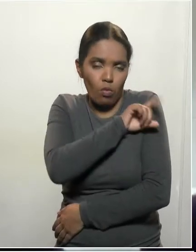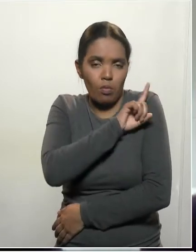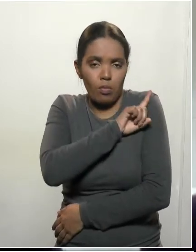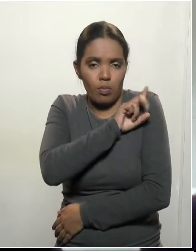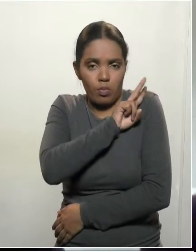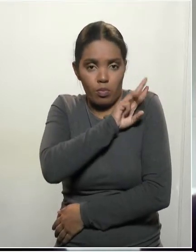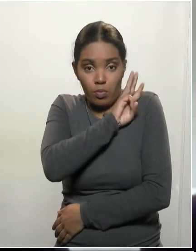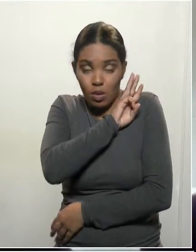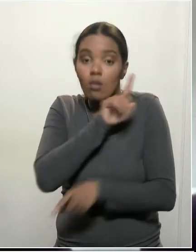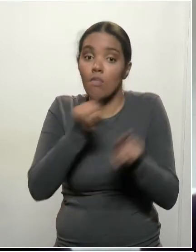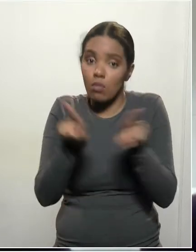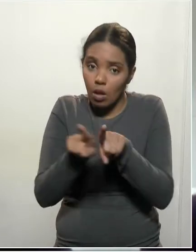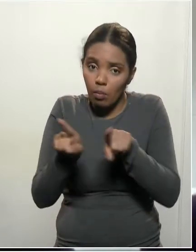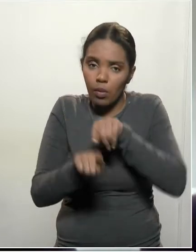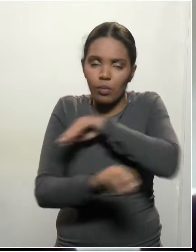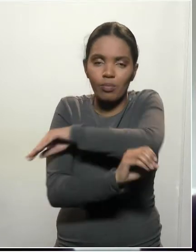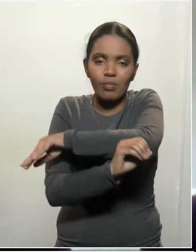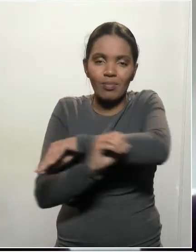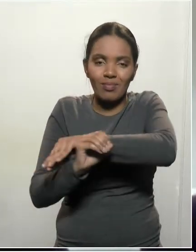da educação infantil.